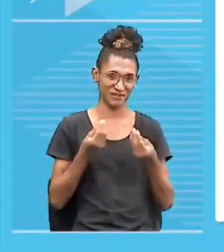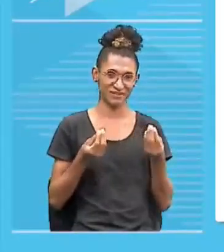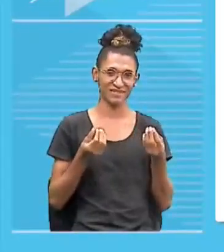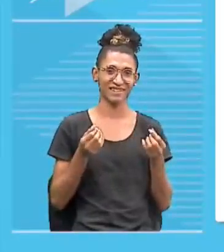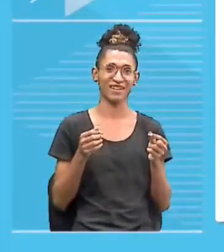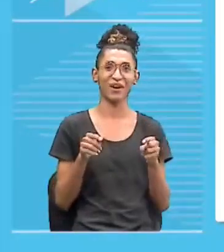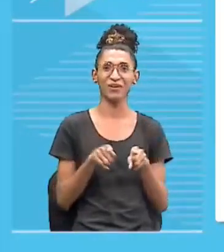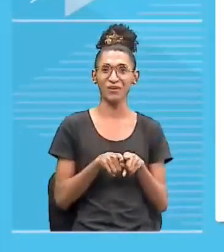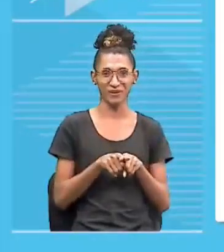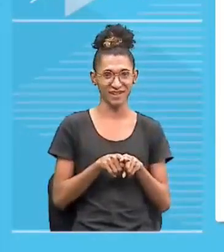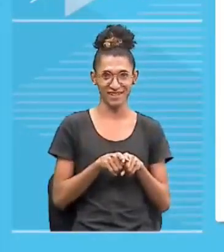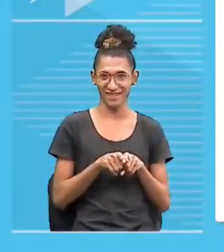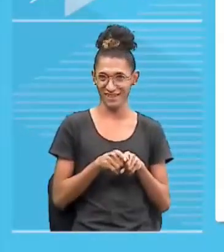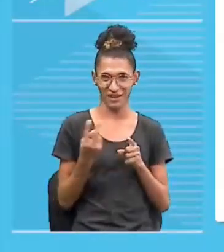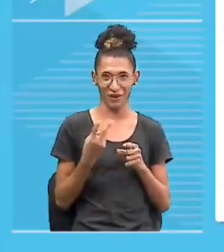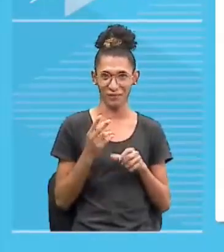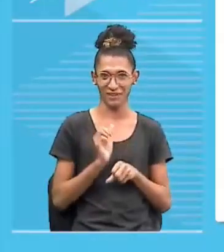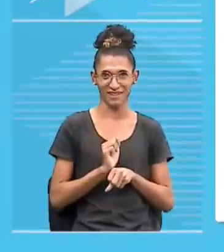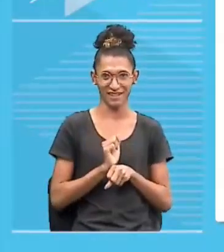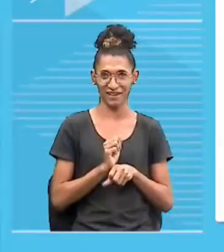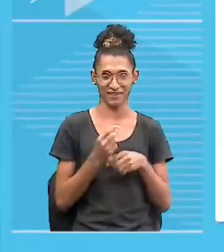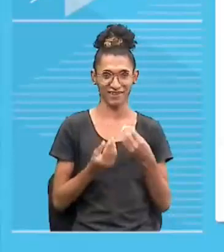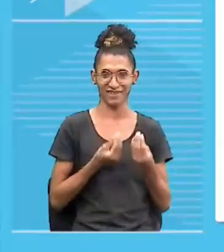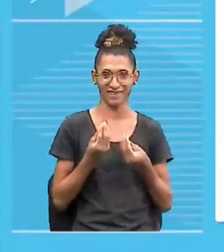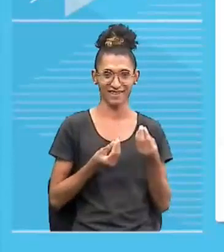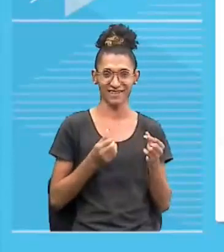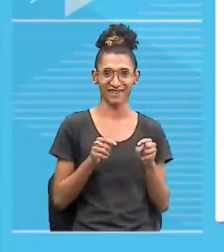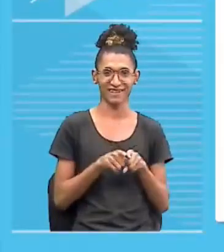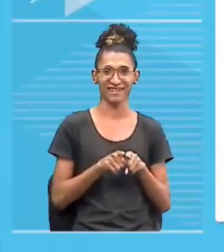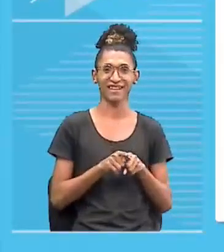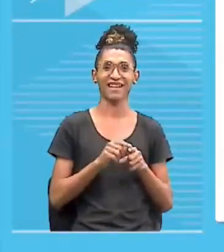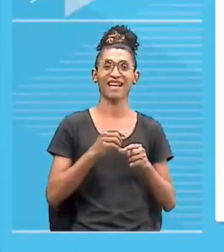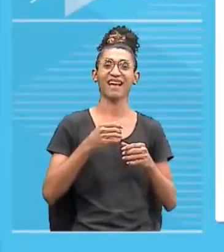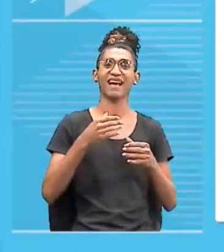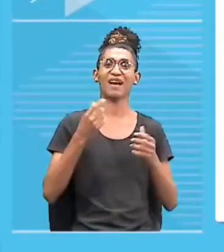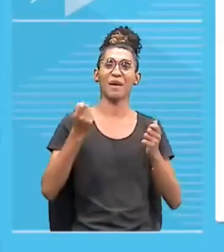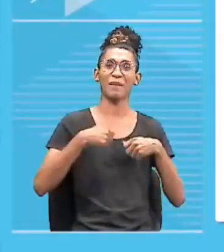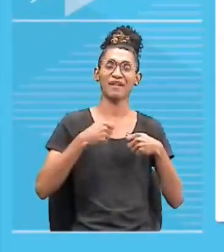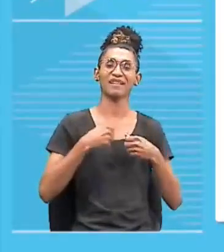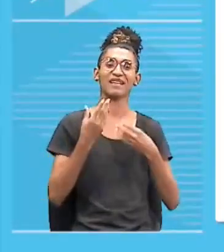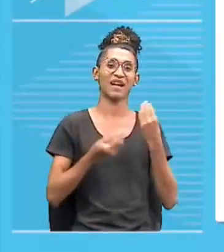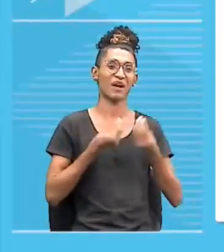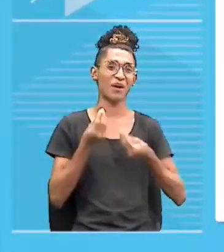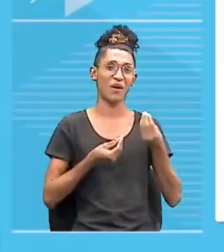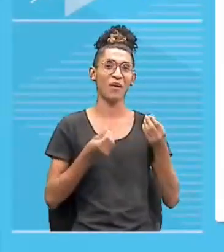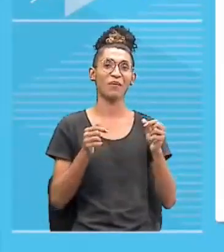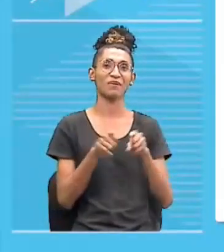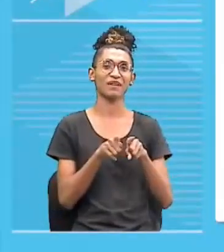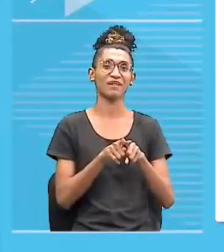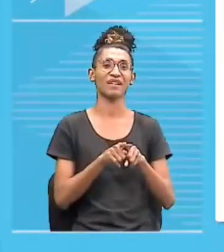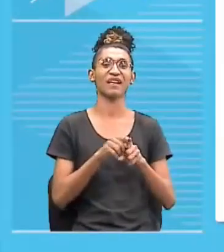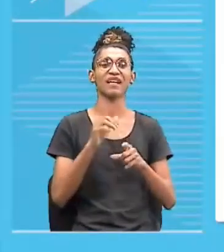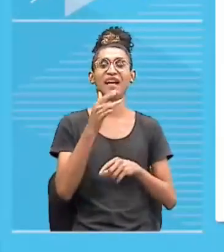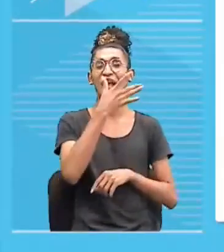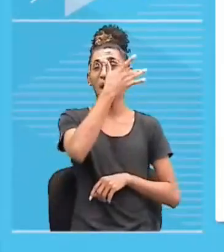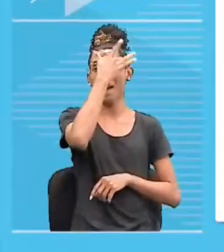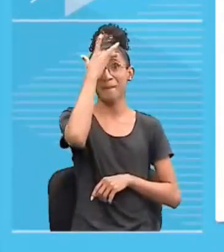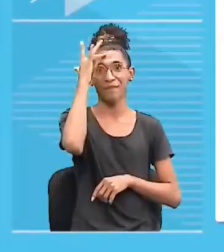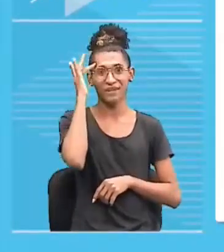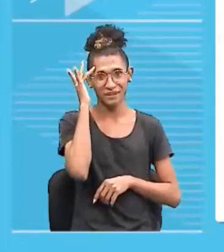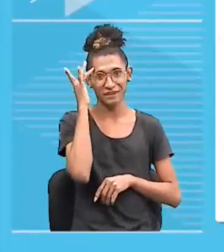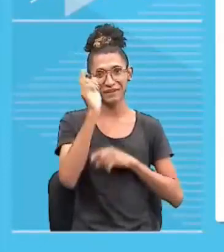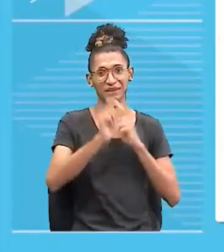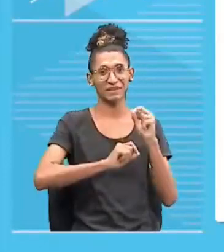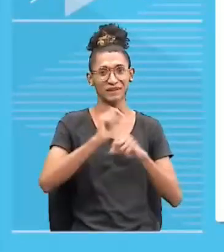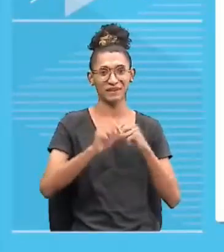estou falando de que cada vez mais as profissões irão necessitar que os colaboradores,